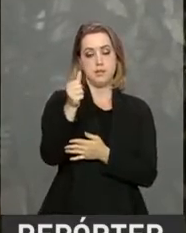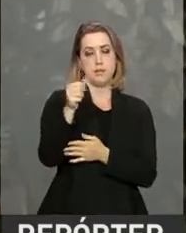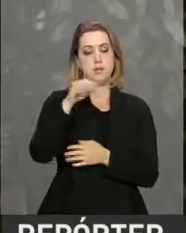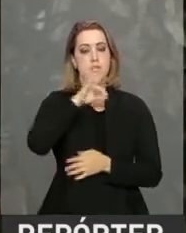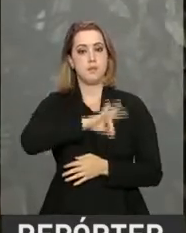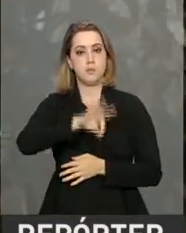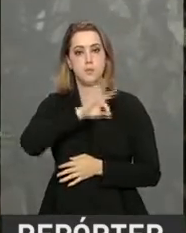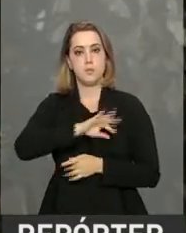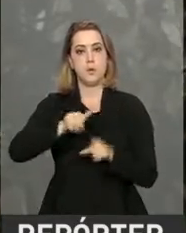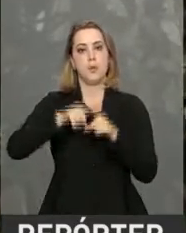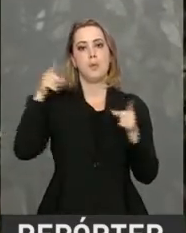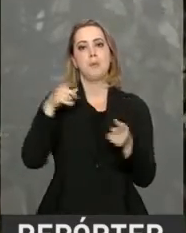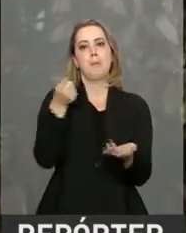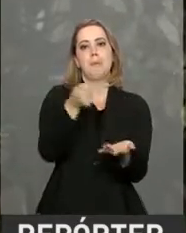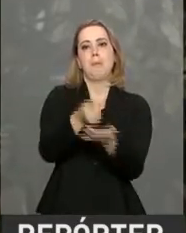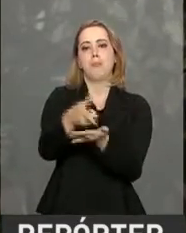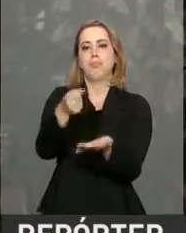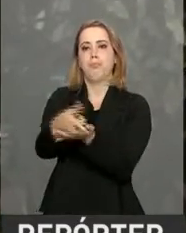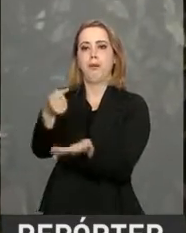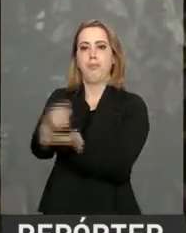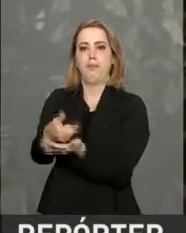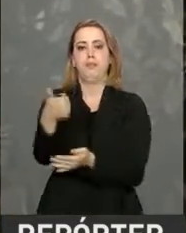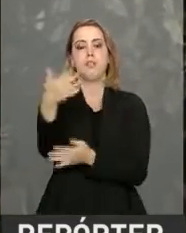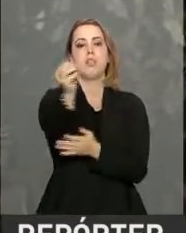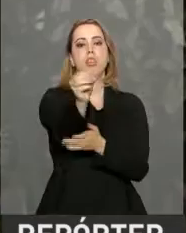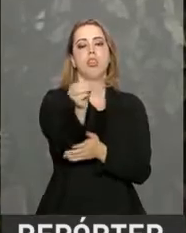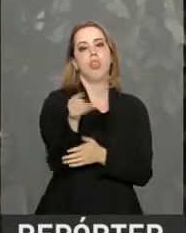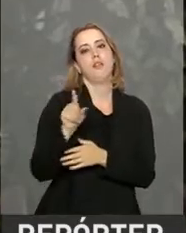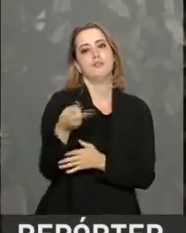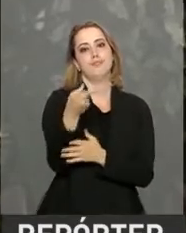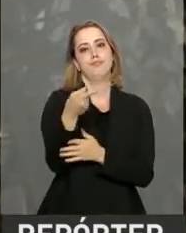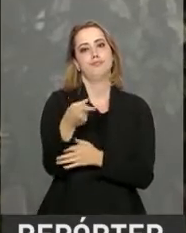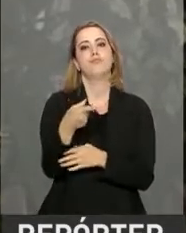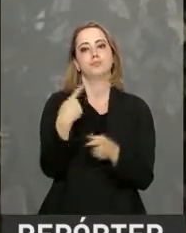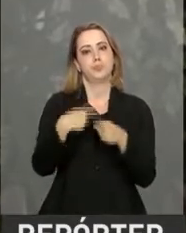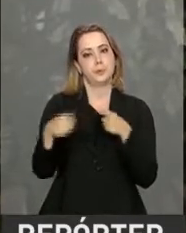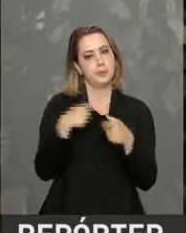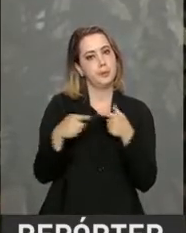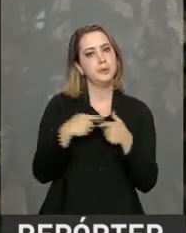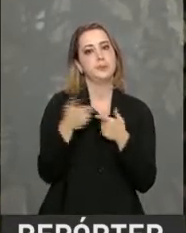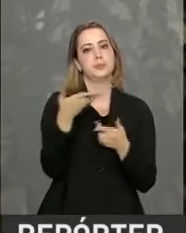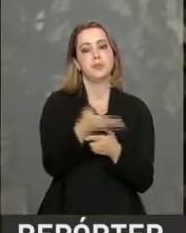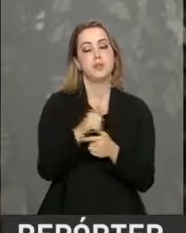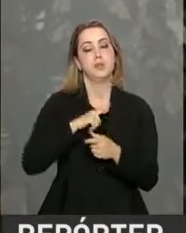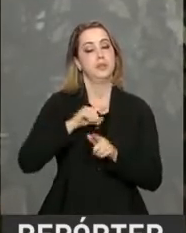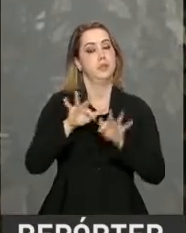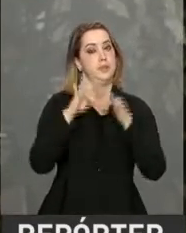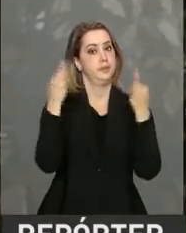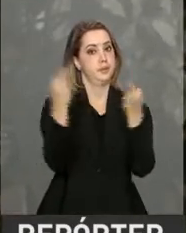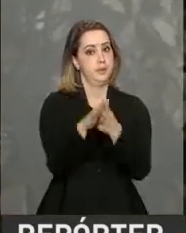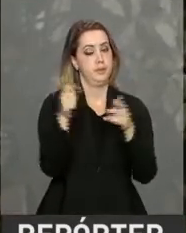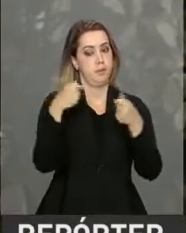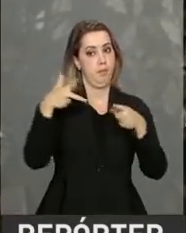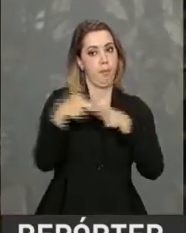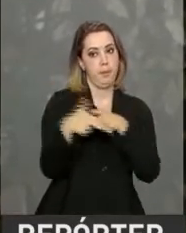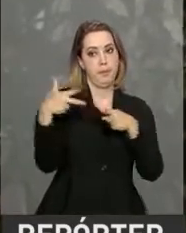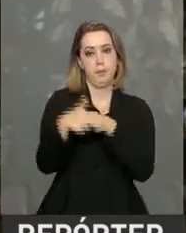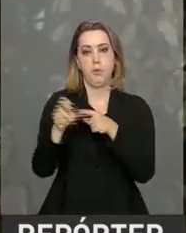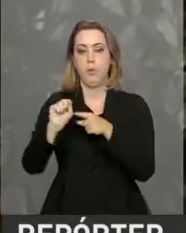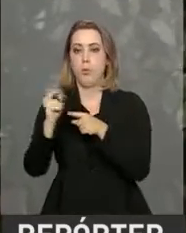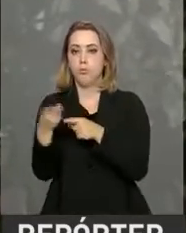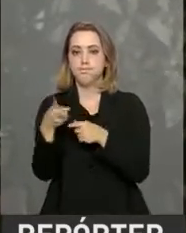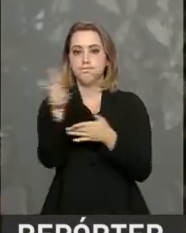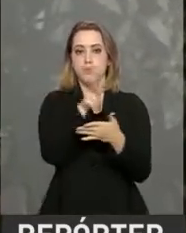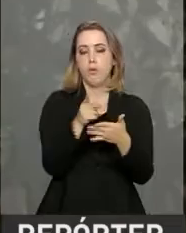mas gasta 10 mil, a conta não vai fechar. E se essa família não tomar nenhuma medida, como cortar gastos e rever